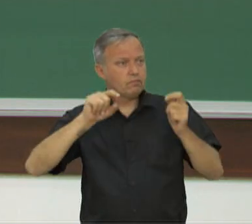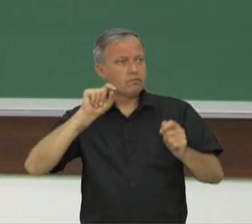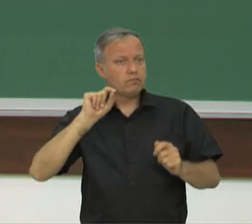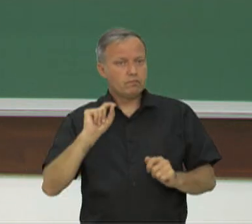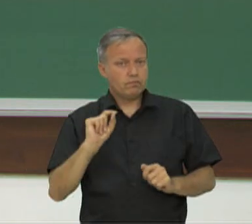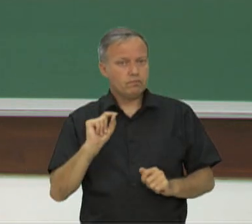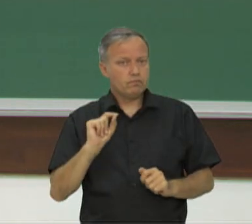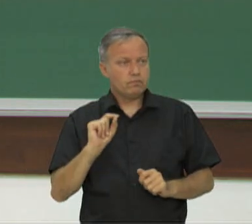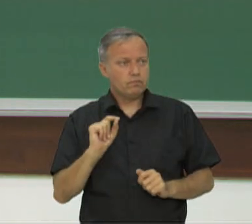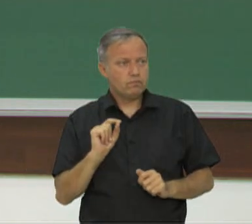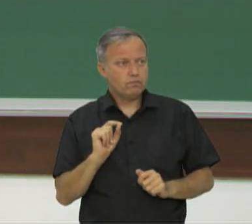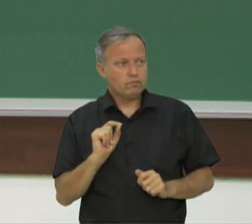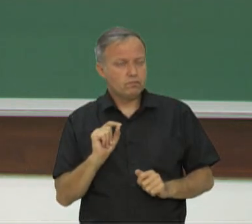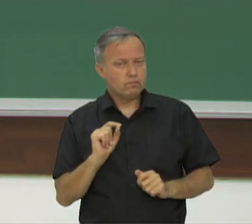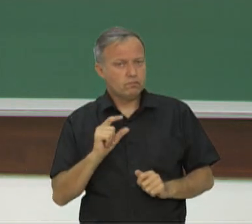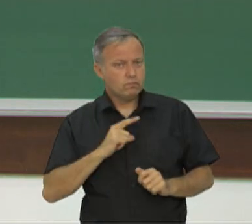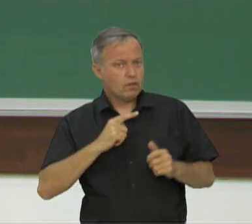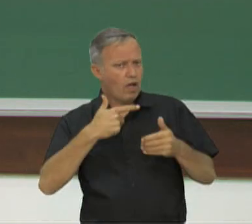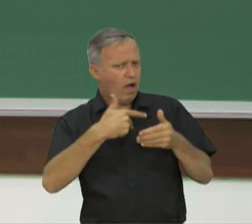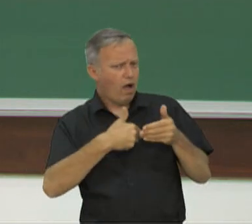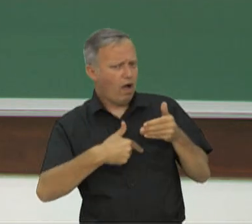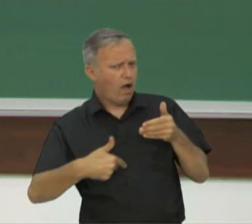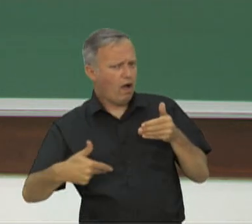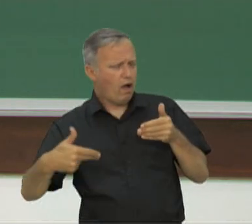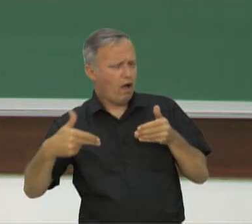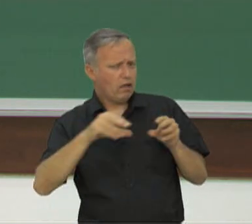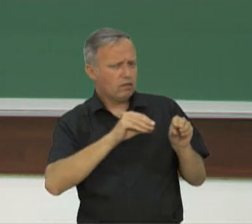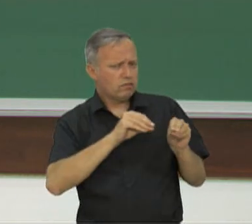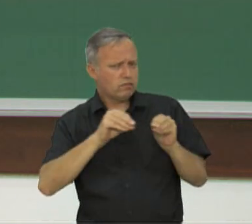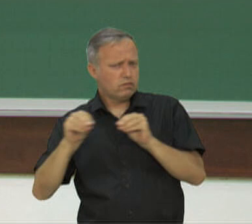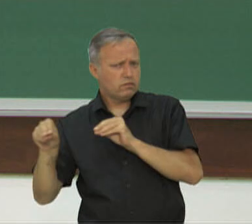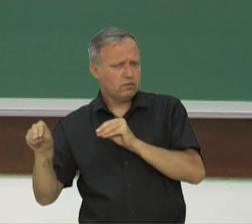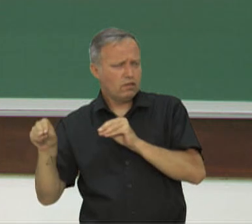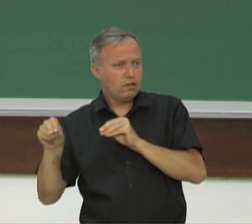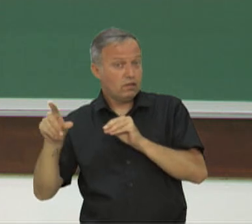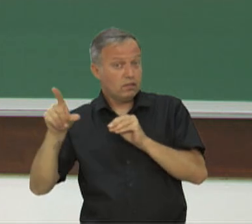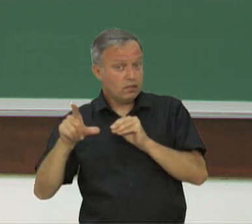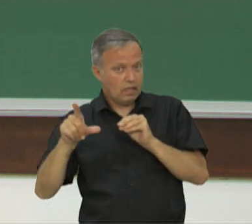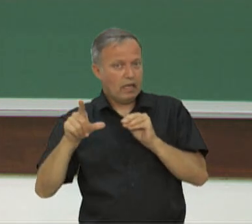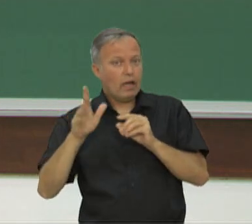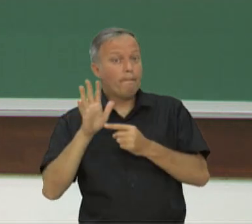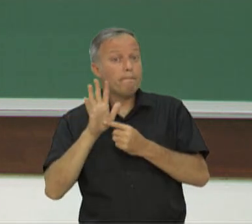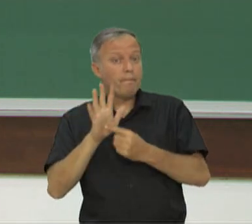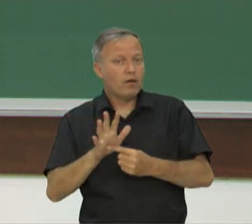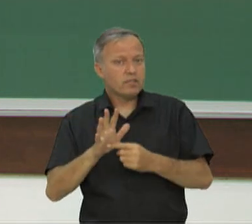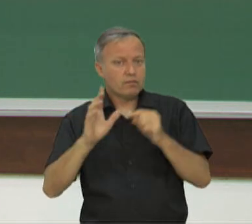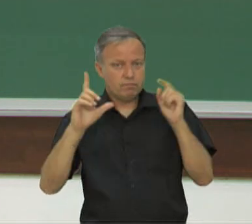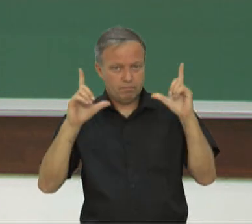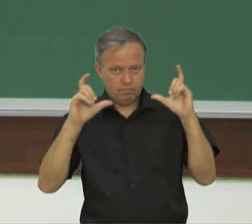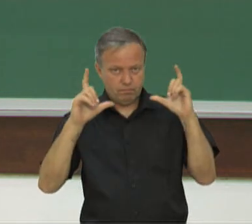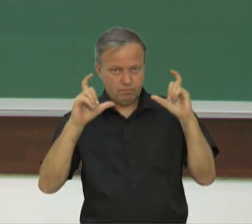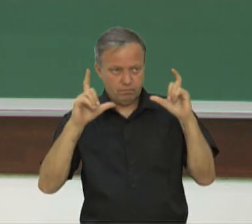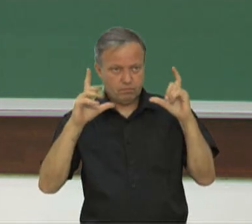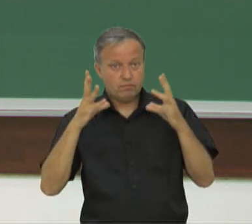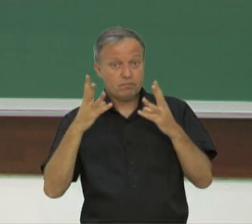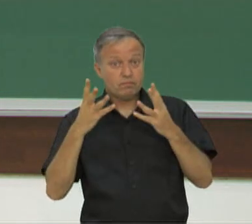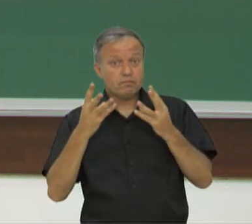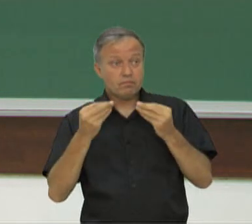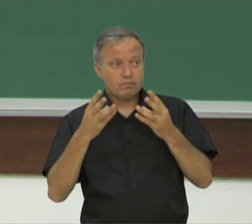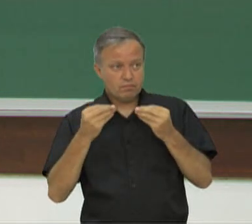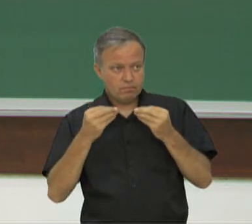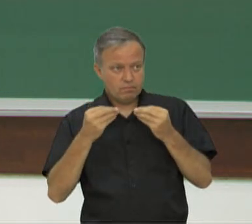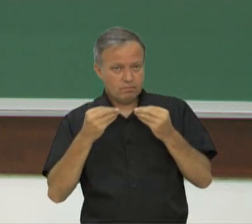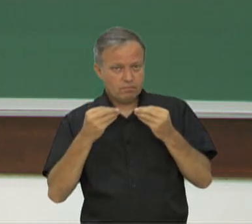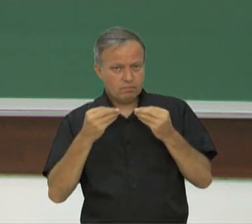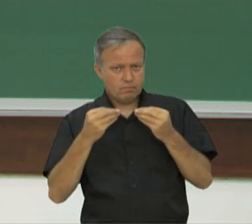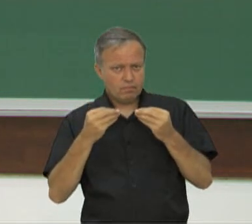que a gente tem uma arte efêmera e ela é registrada, pela fotografia, muitos artistas chamam